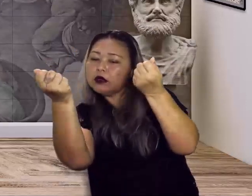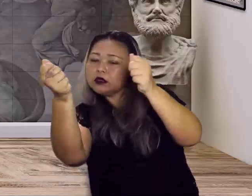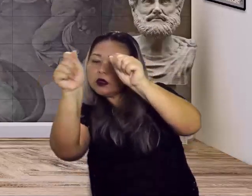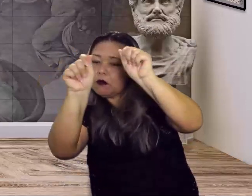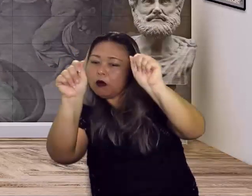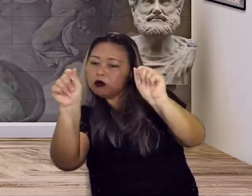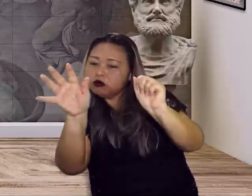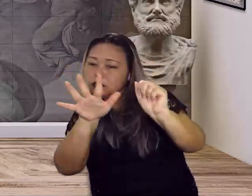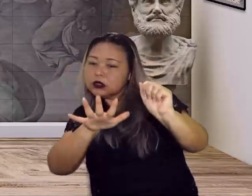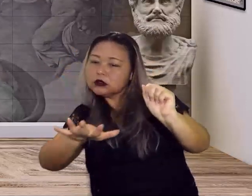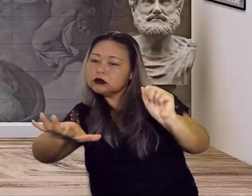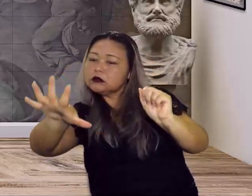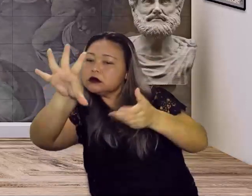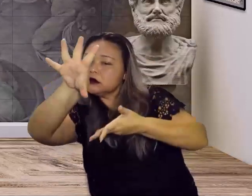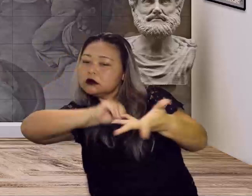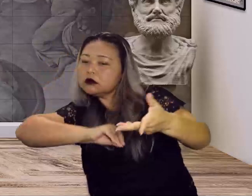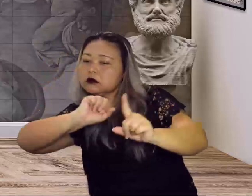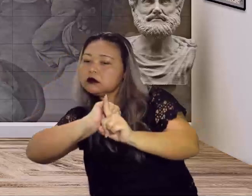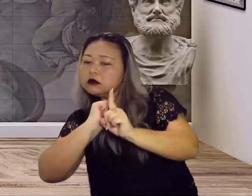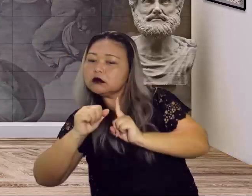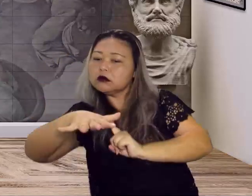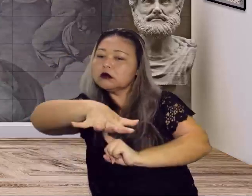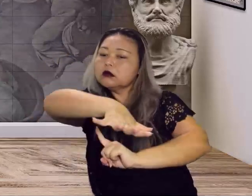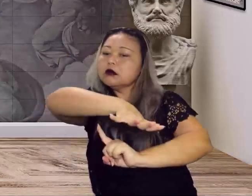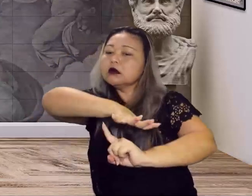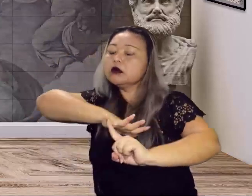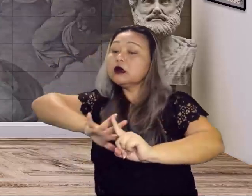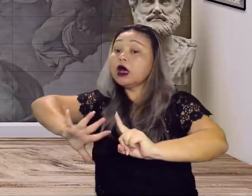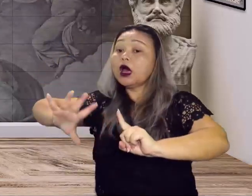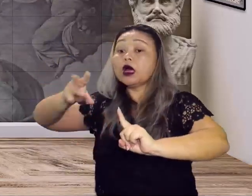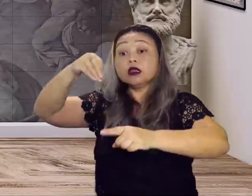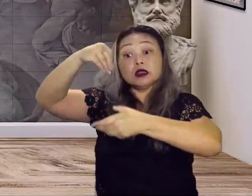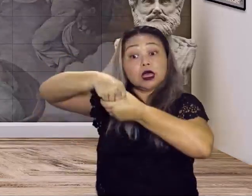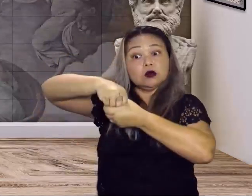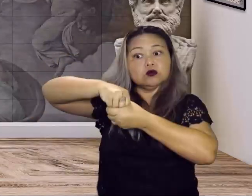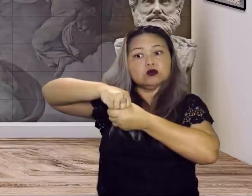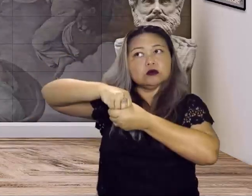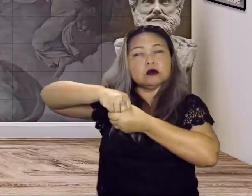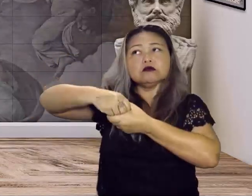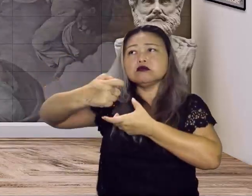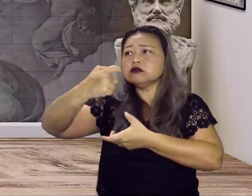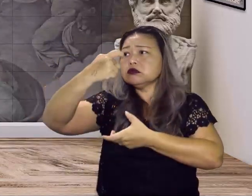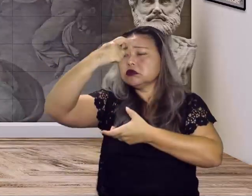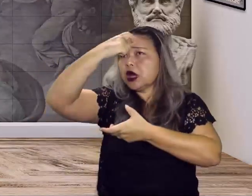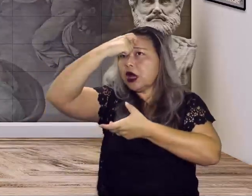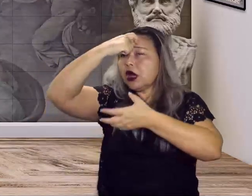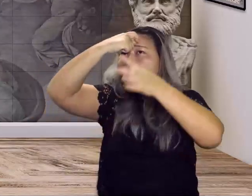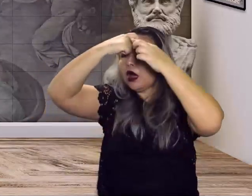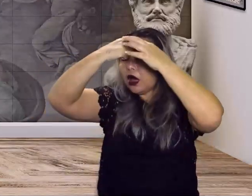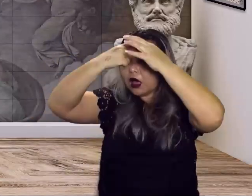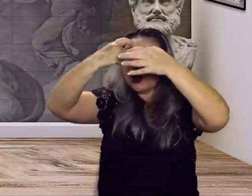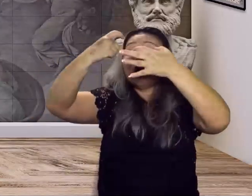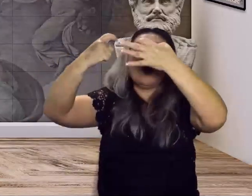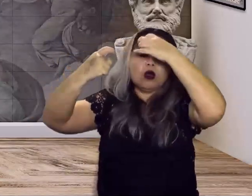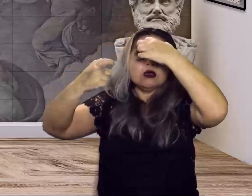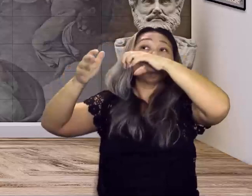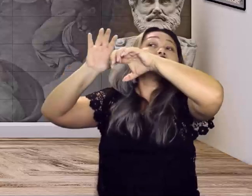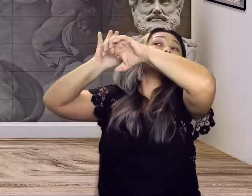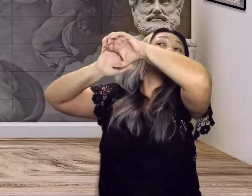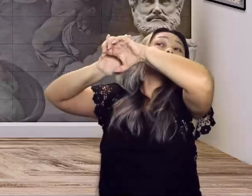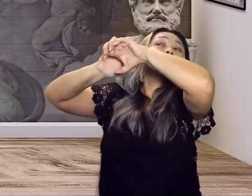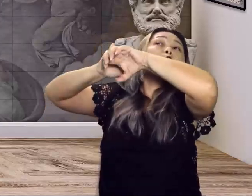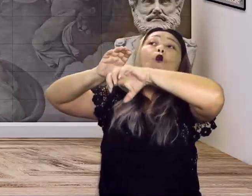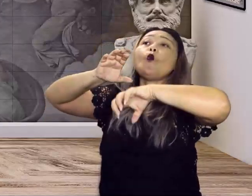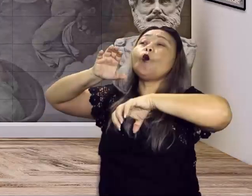sociedade. Porque existe um nosso meio, né? Um inconsciente. O consciente é aquilo que está aqui. O